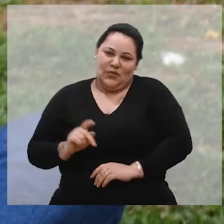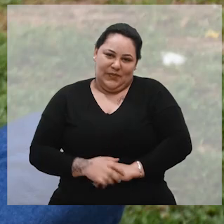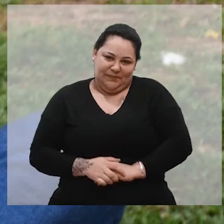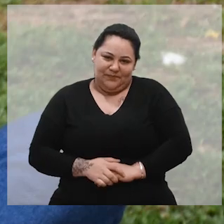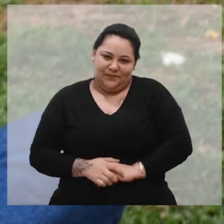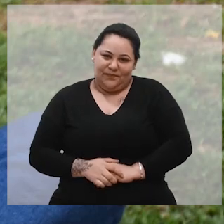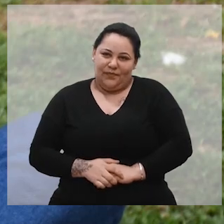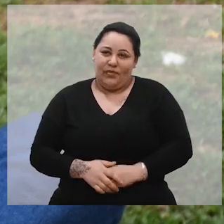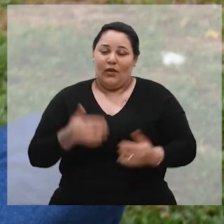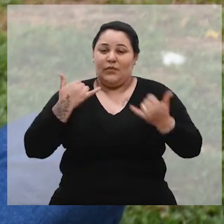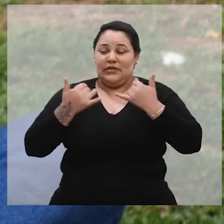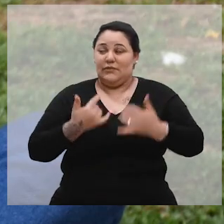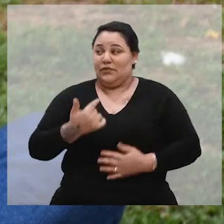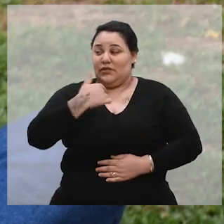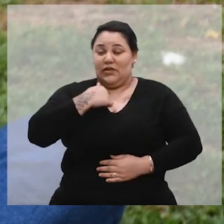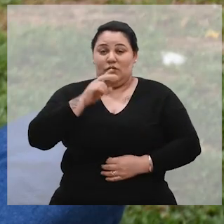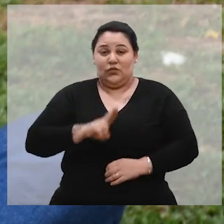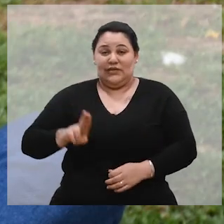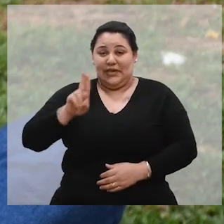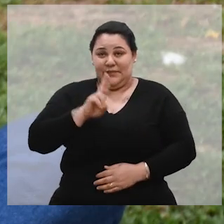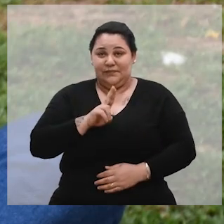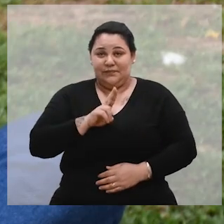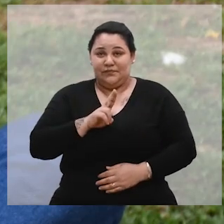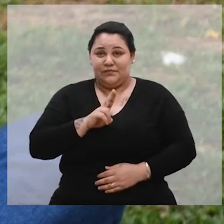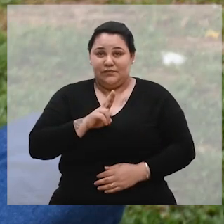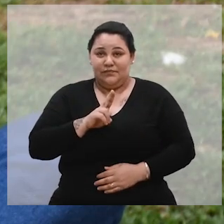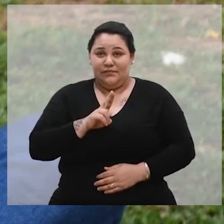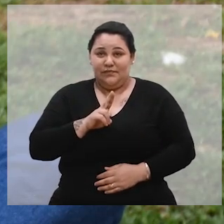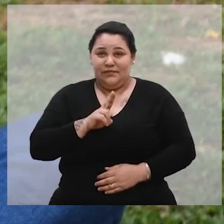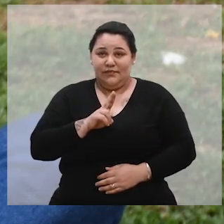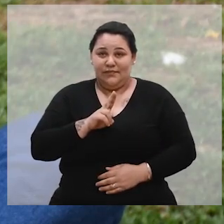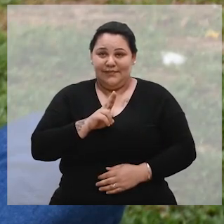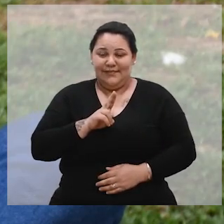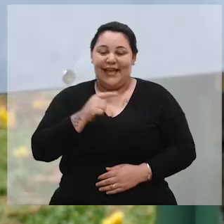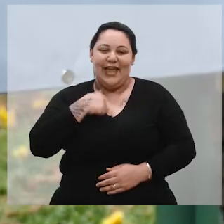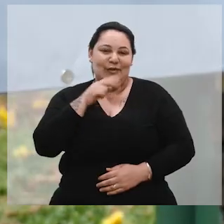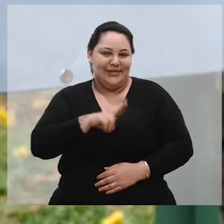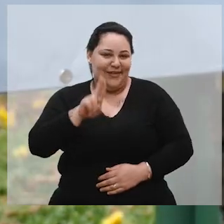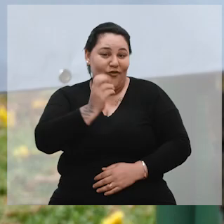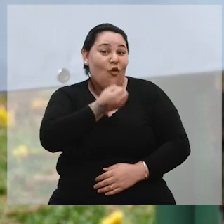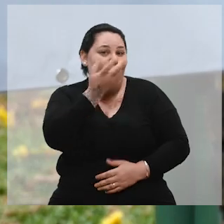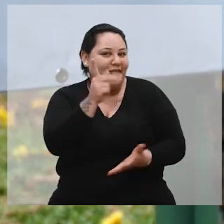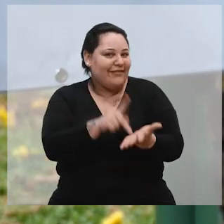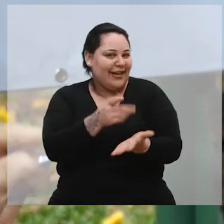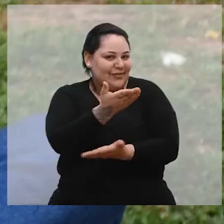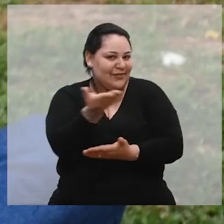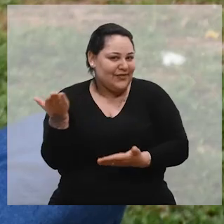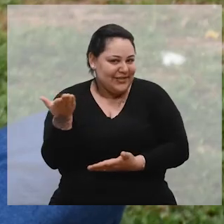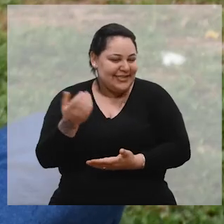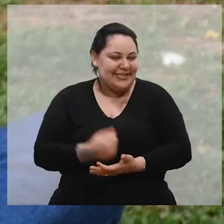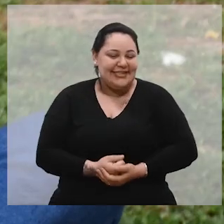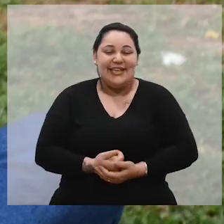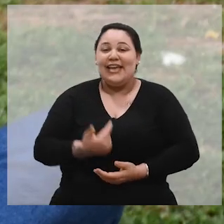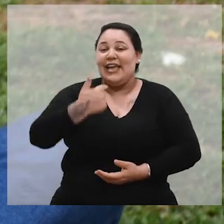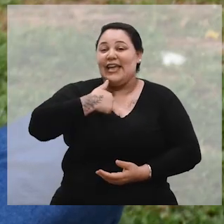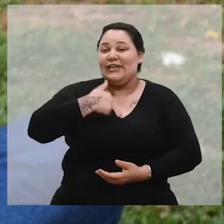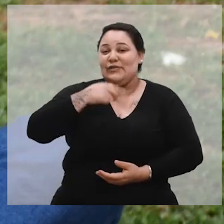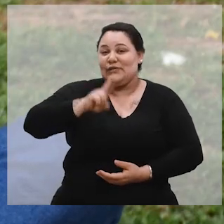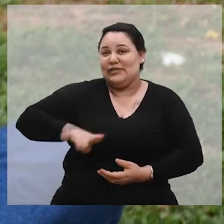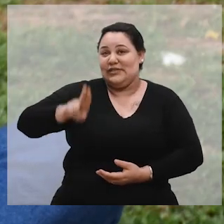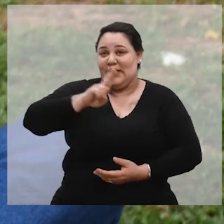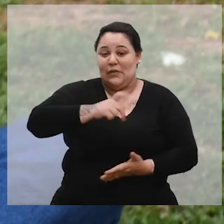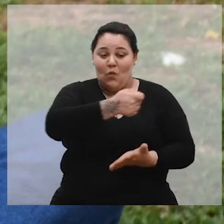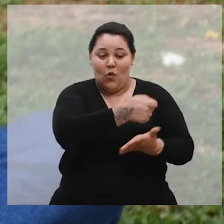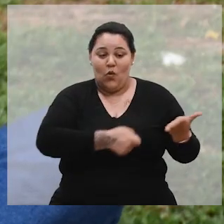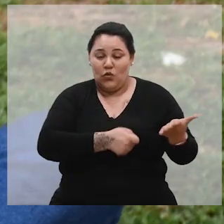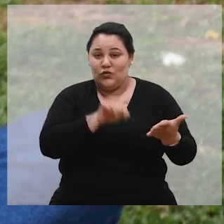exemplo, eu utilizei o pseudônimo, estou revelando aqui, para concorrer com essa história no